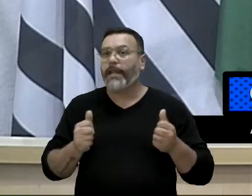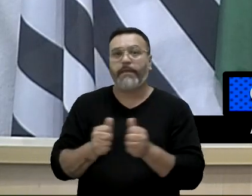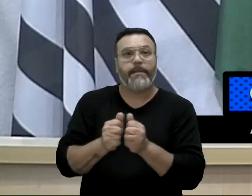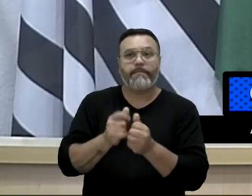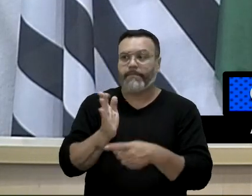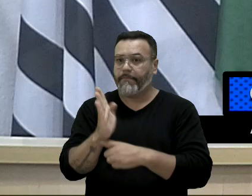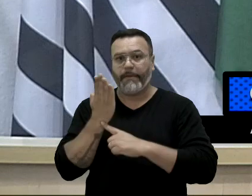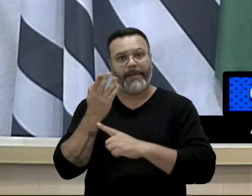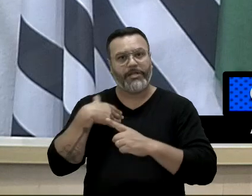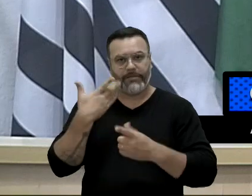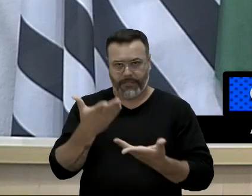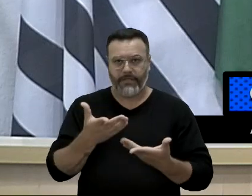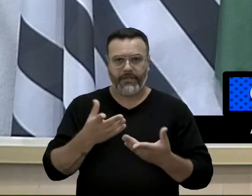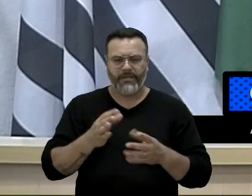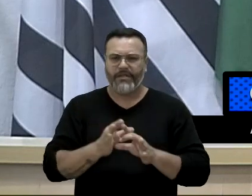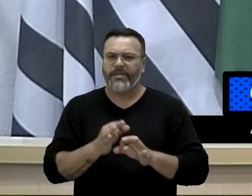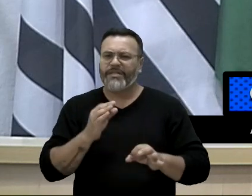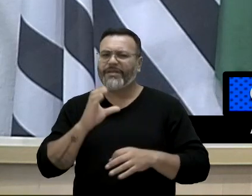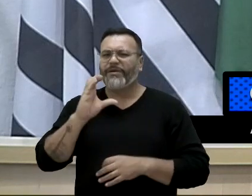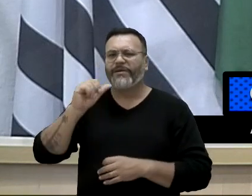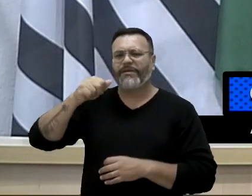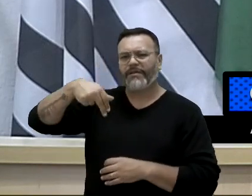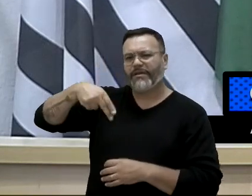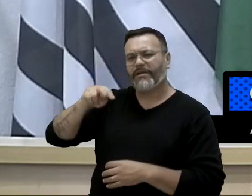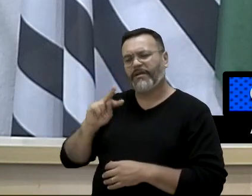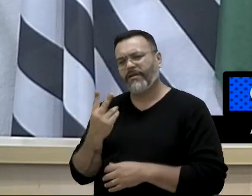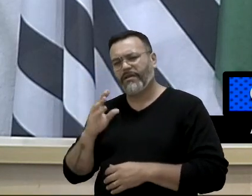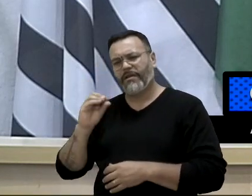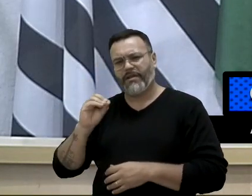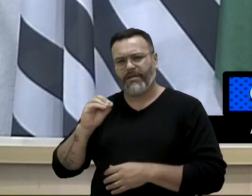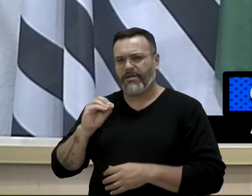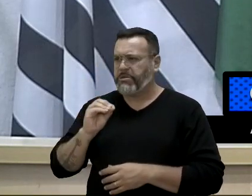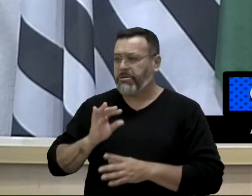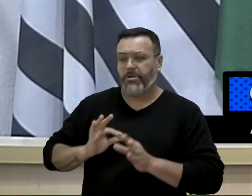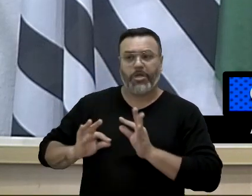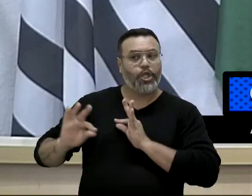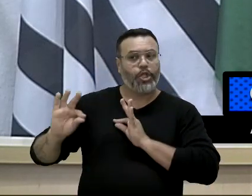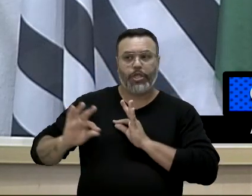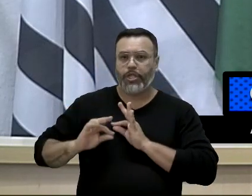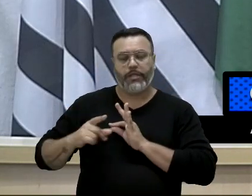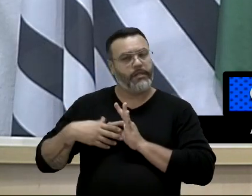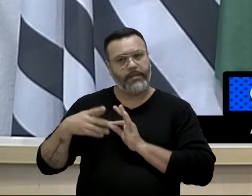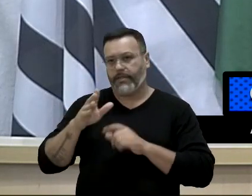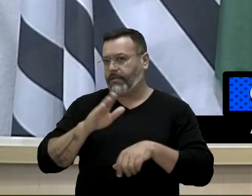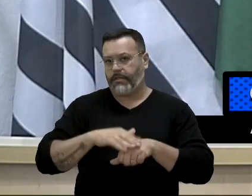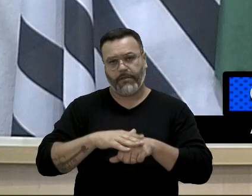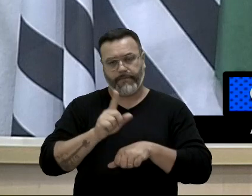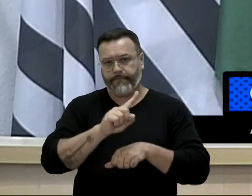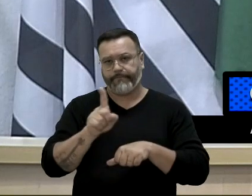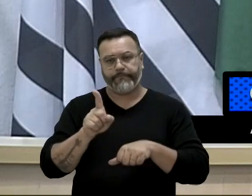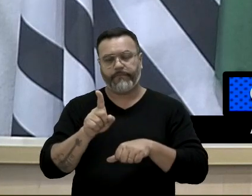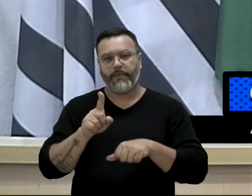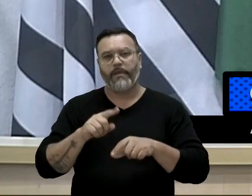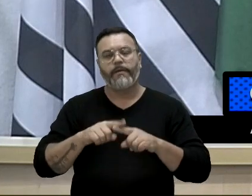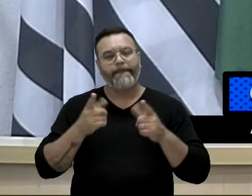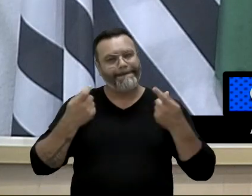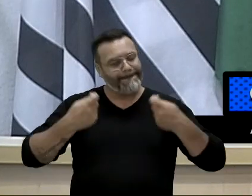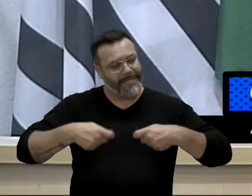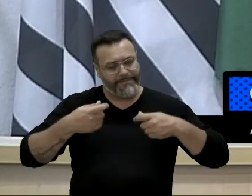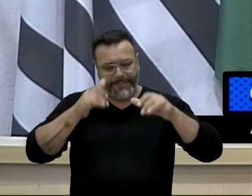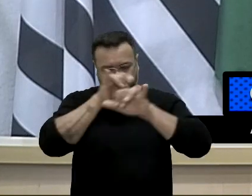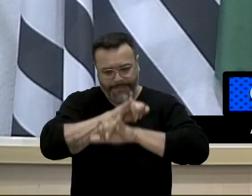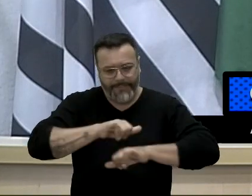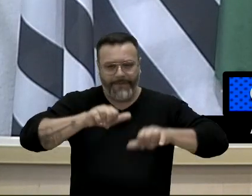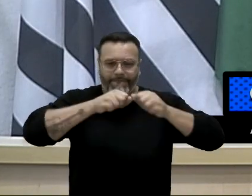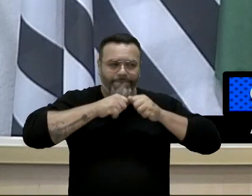amamentar? Tem um caninho que coloca também, nunca ouvi falar desse caninho, não me entendi com ele, mas tudo bem. Não soube usar, mas precisa de mais informações